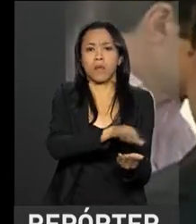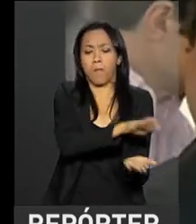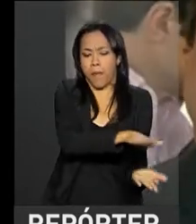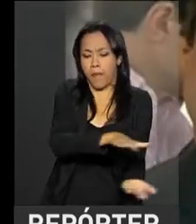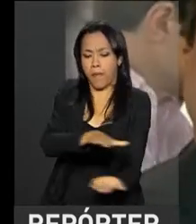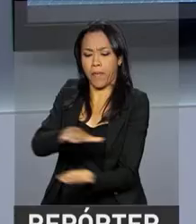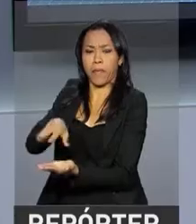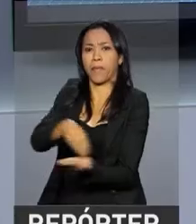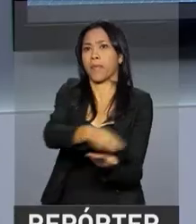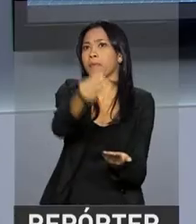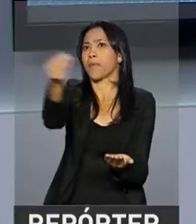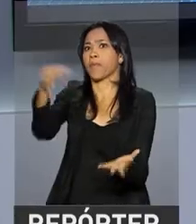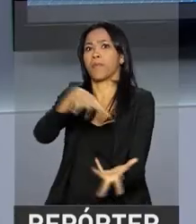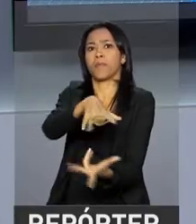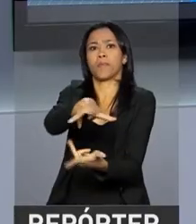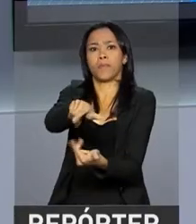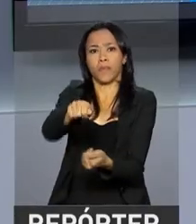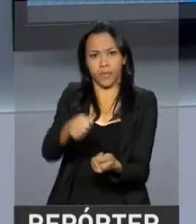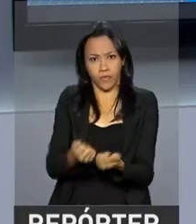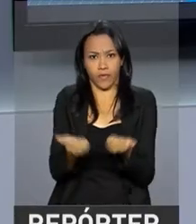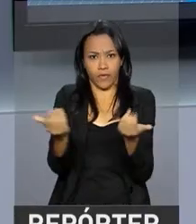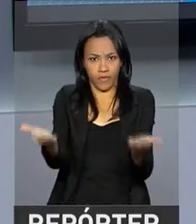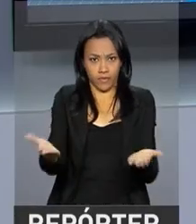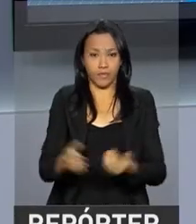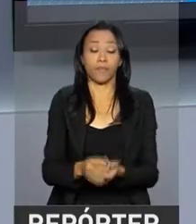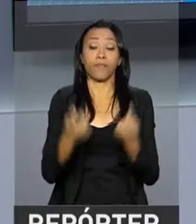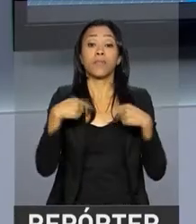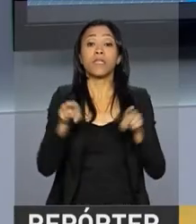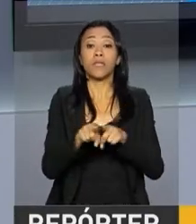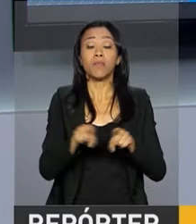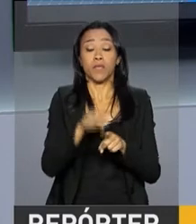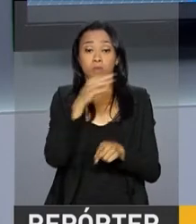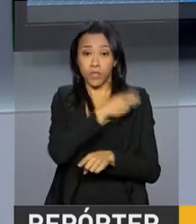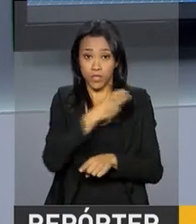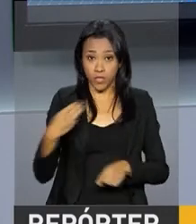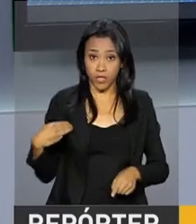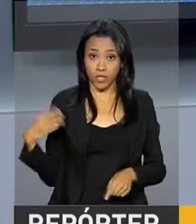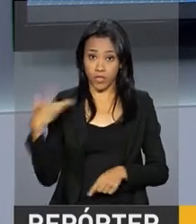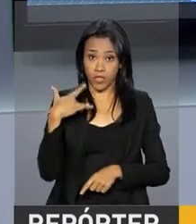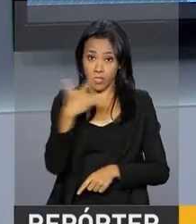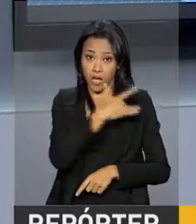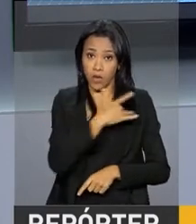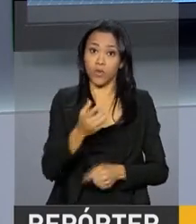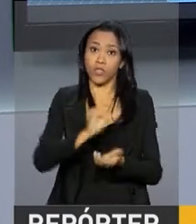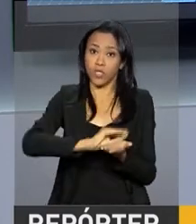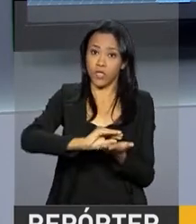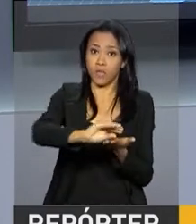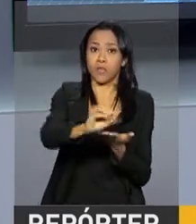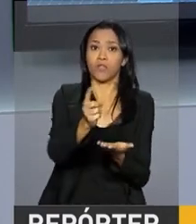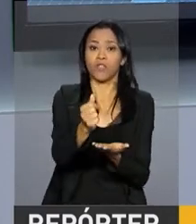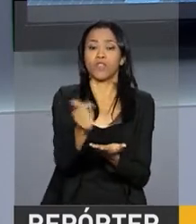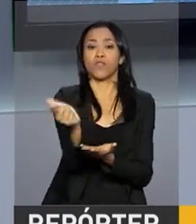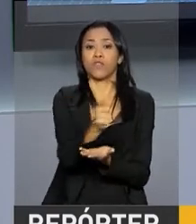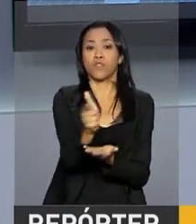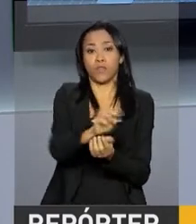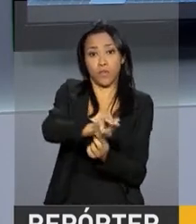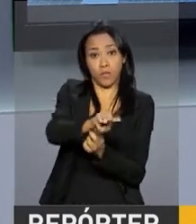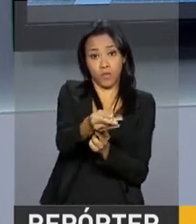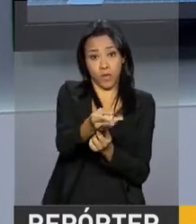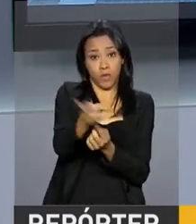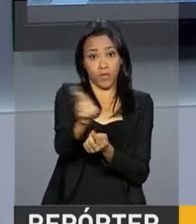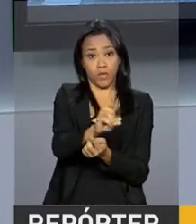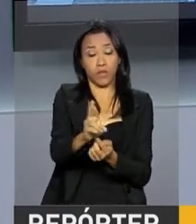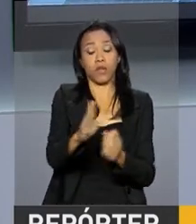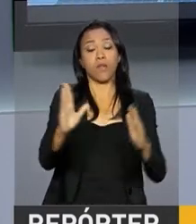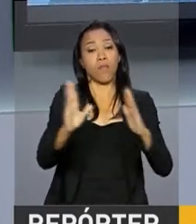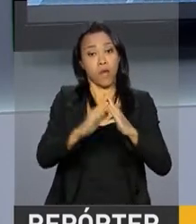mundo o ministro da saúde também anunciou a liberação de 22 milhões de reais para o sistema único